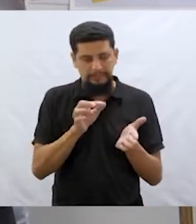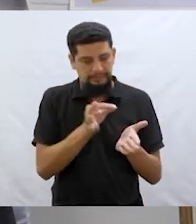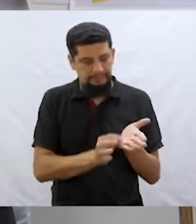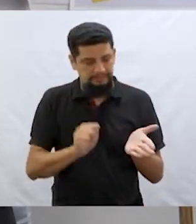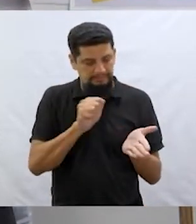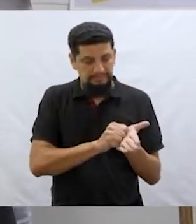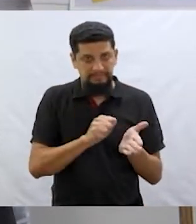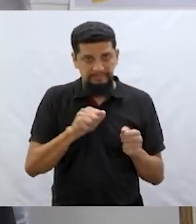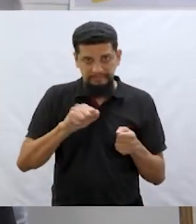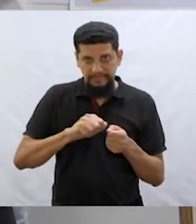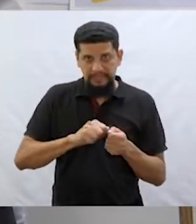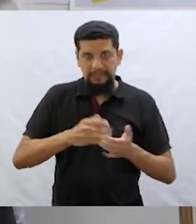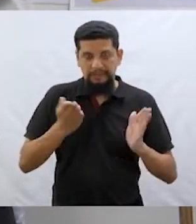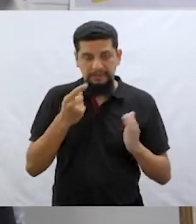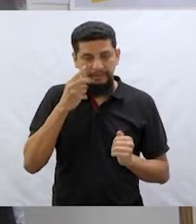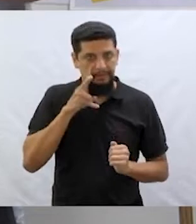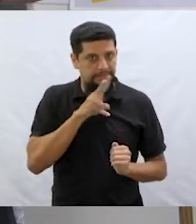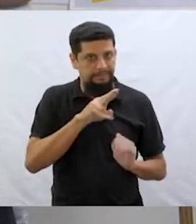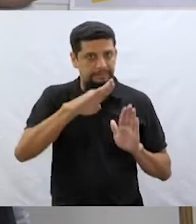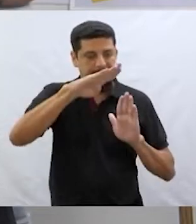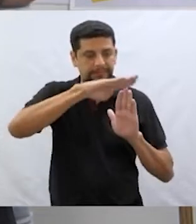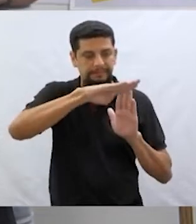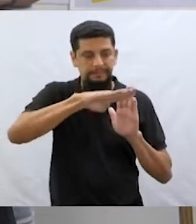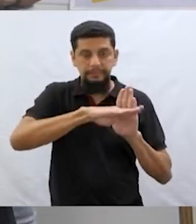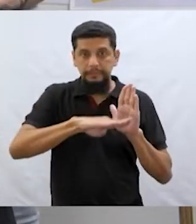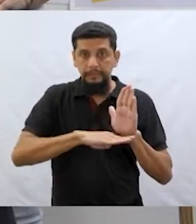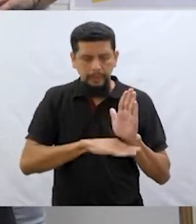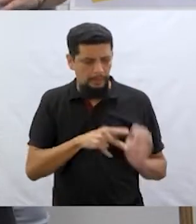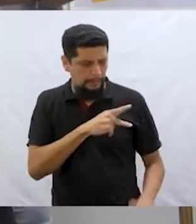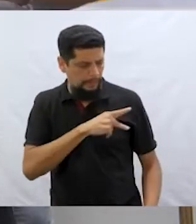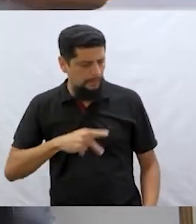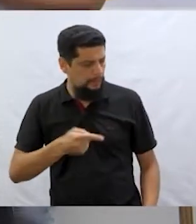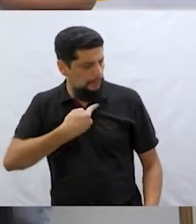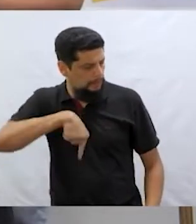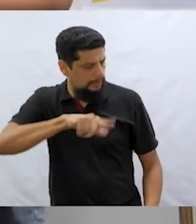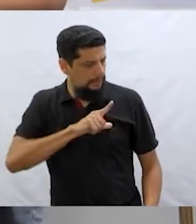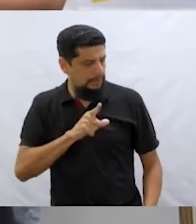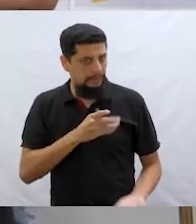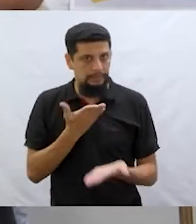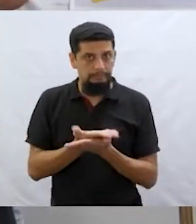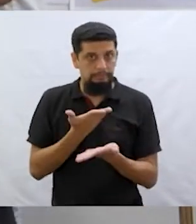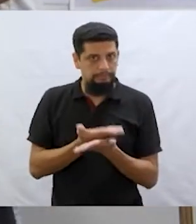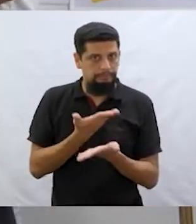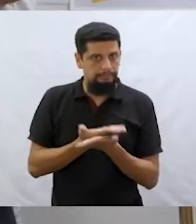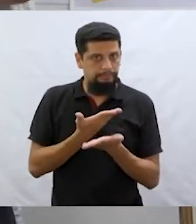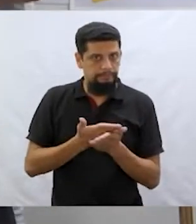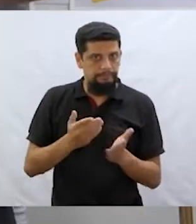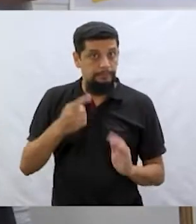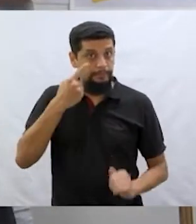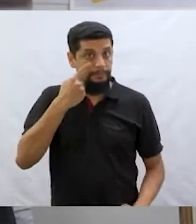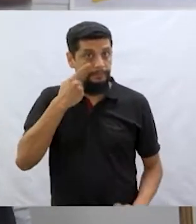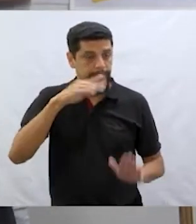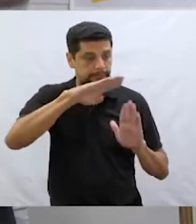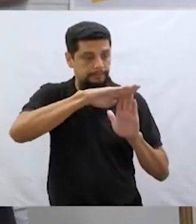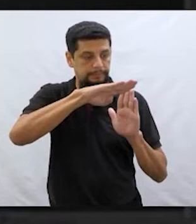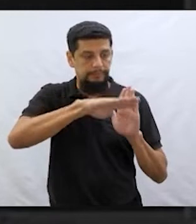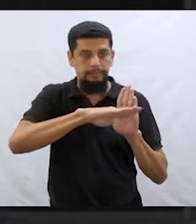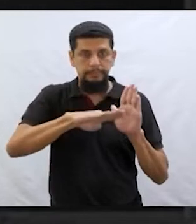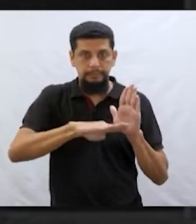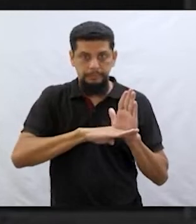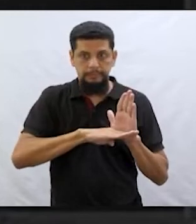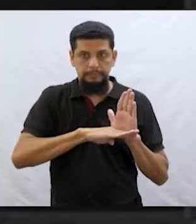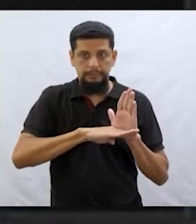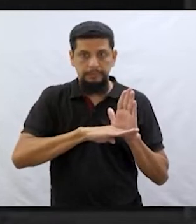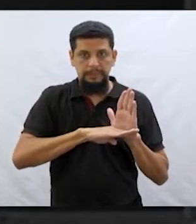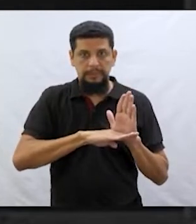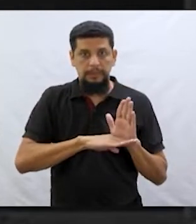capricho, esse registro feito, vamos para a rotina. Professora Liliane, o que nós teremos nesta aula? Então, a rotina é